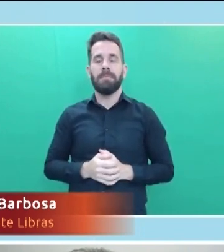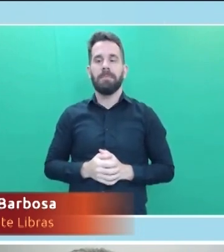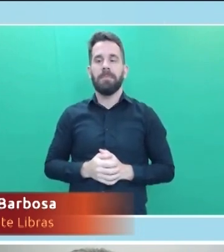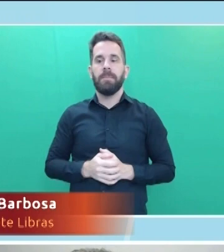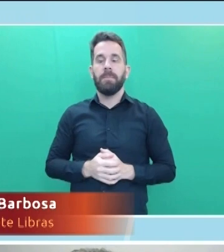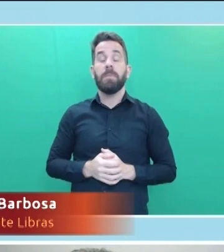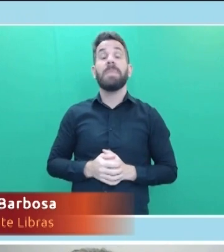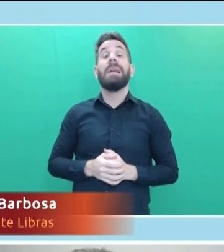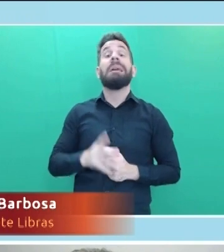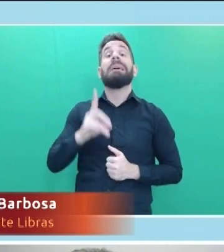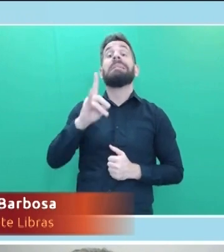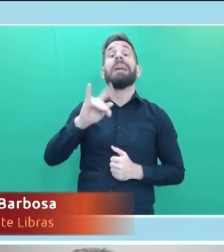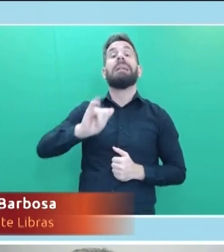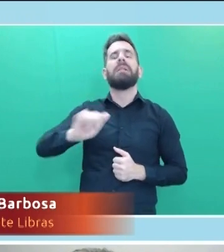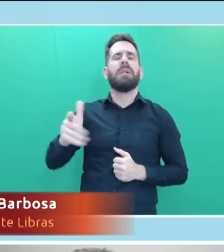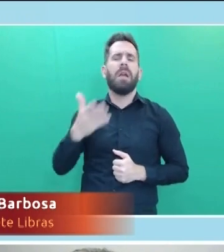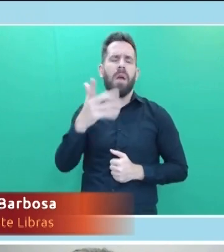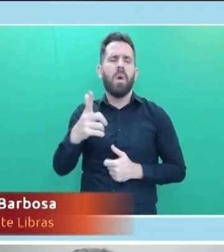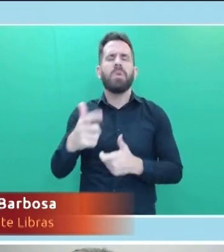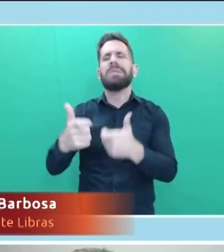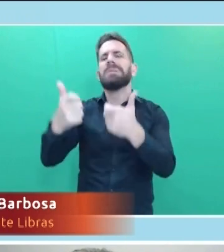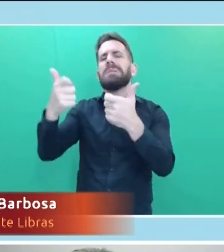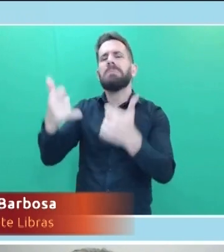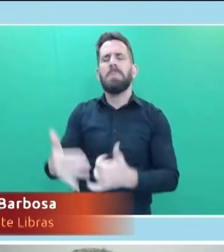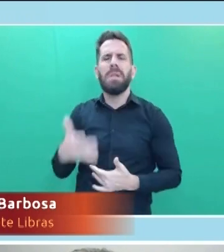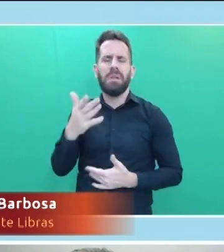Daniel, explica para a gente um pouquinho desse aumento, né?